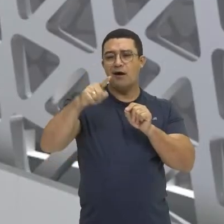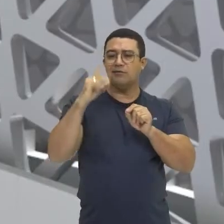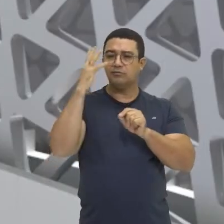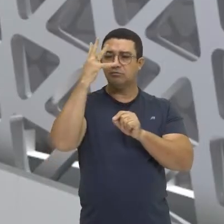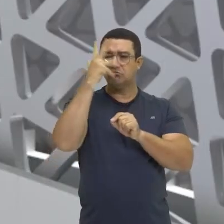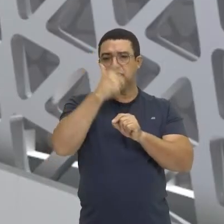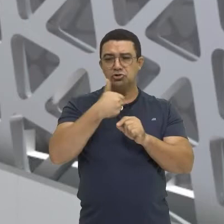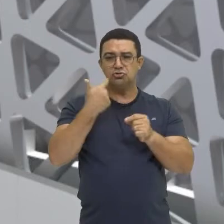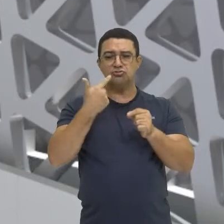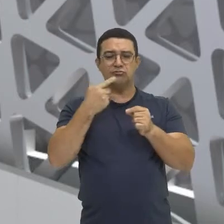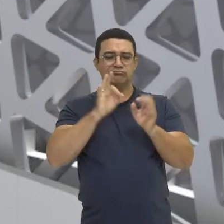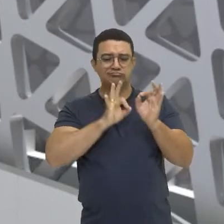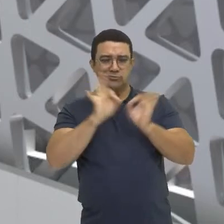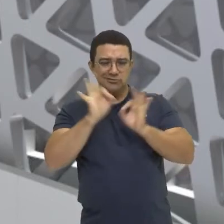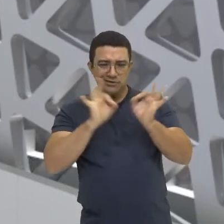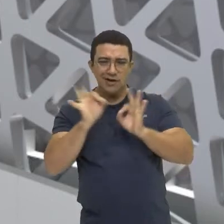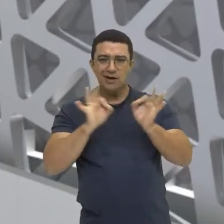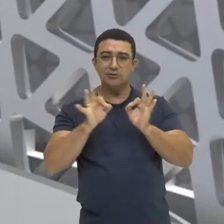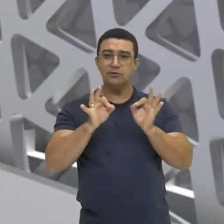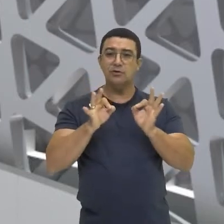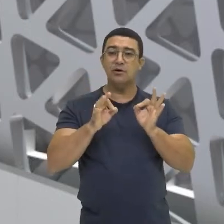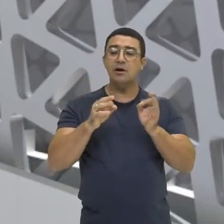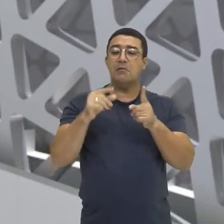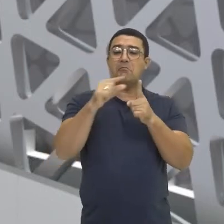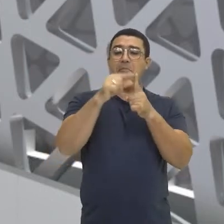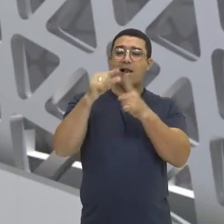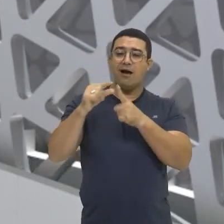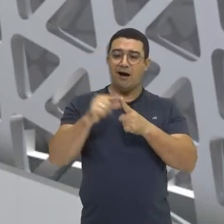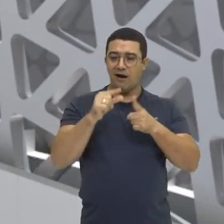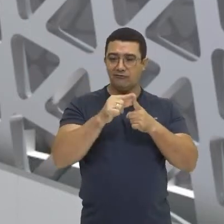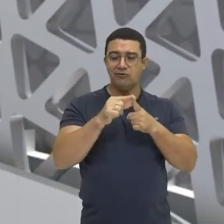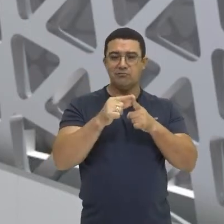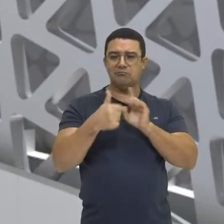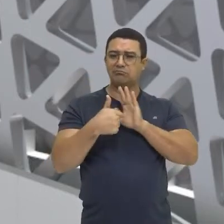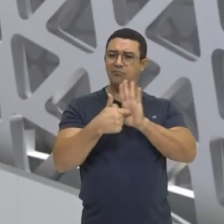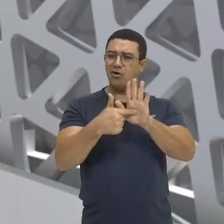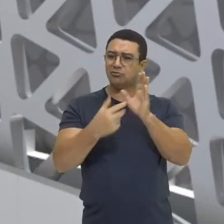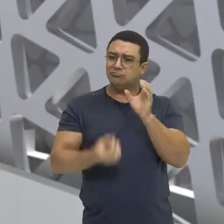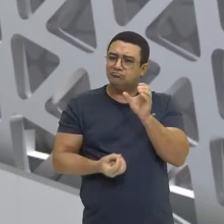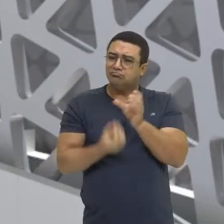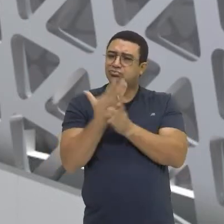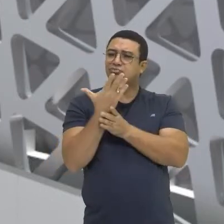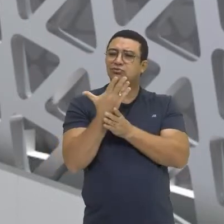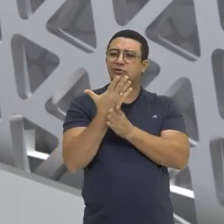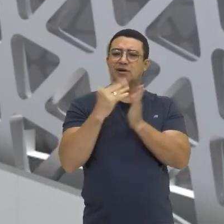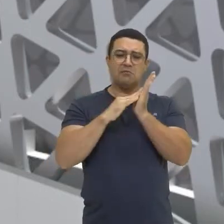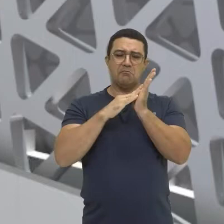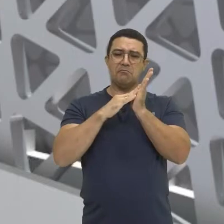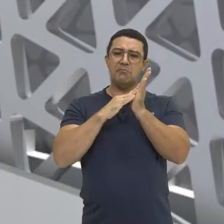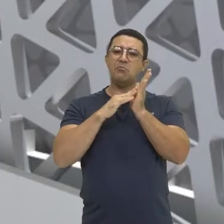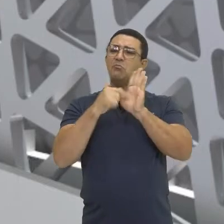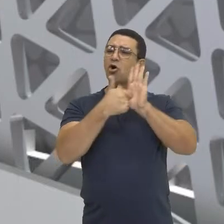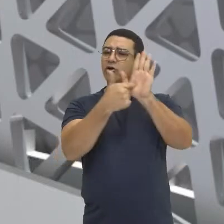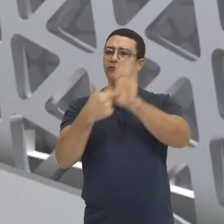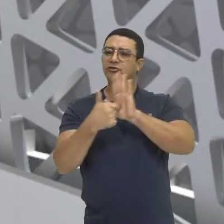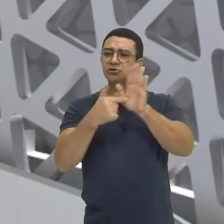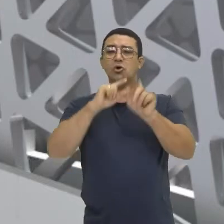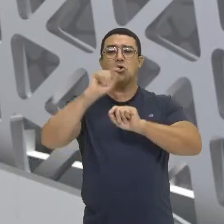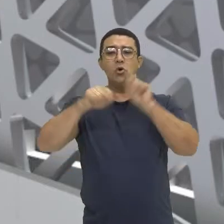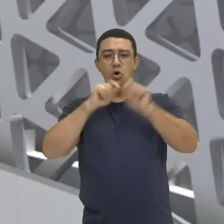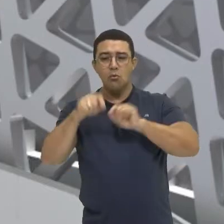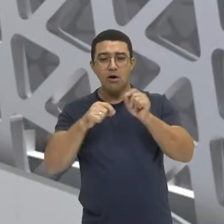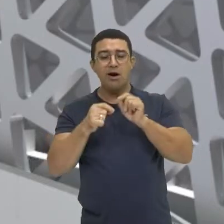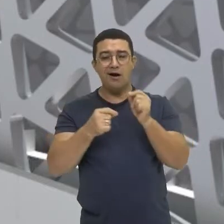as palavras elas vão provocar essa manifestação, né, dessa beleza de como o poema